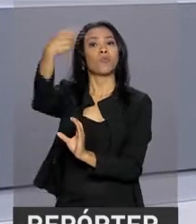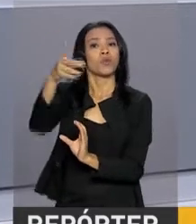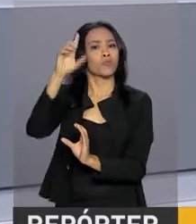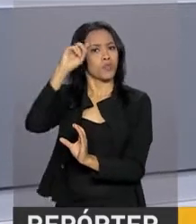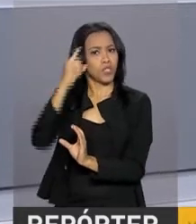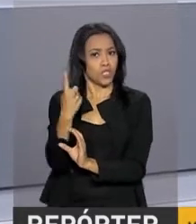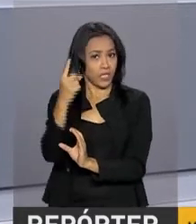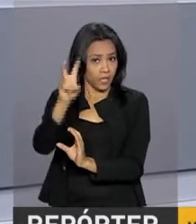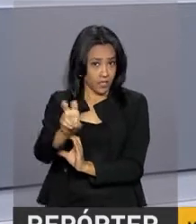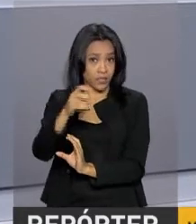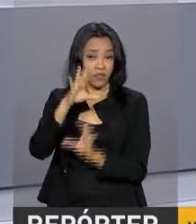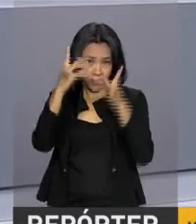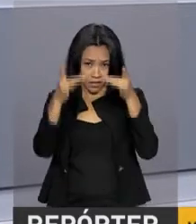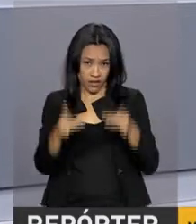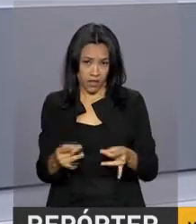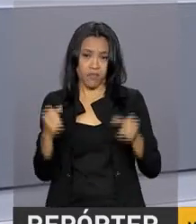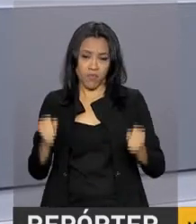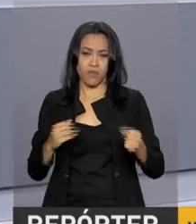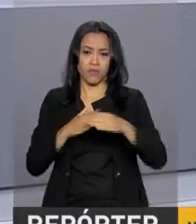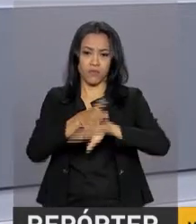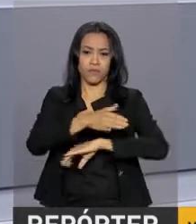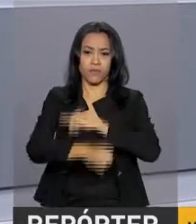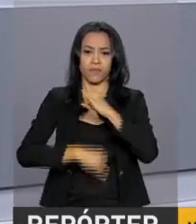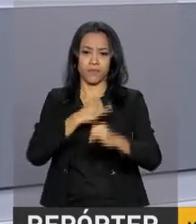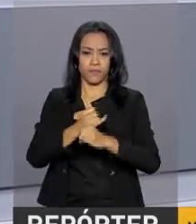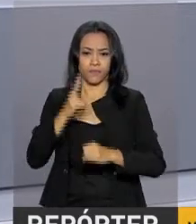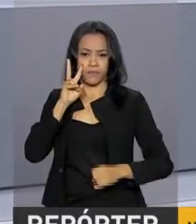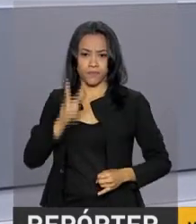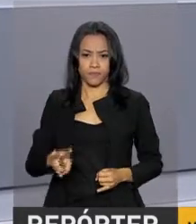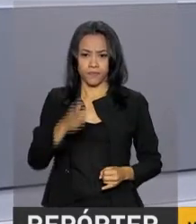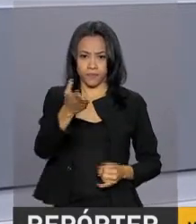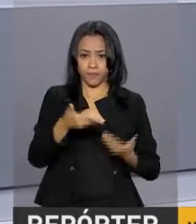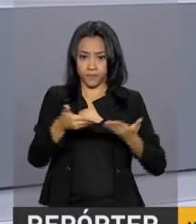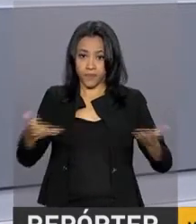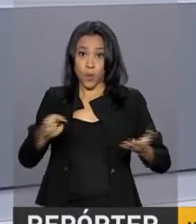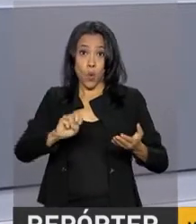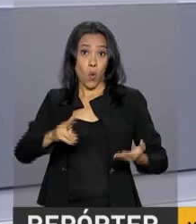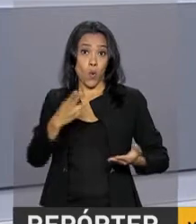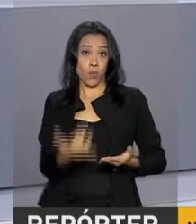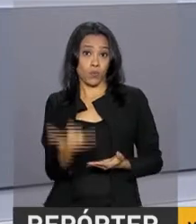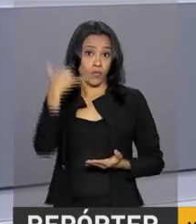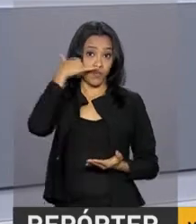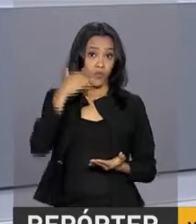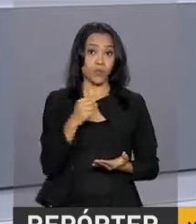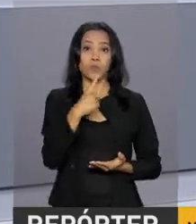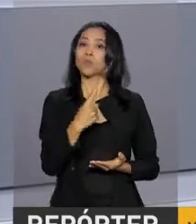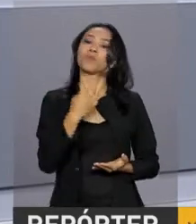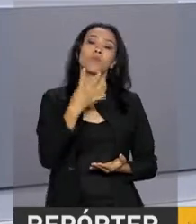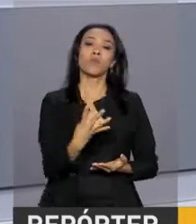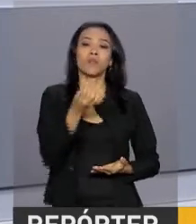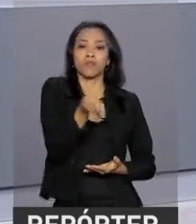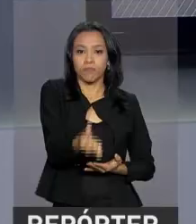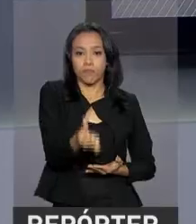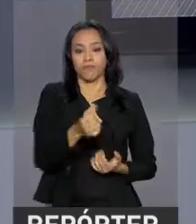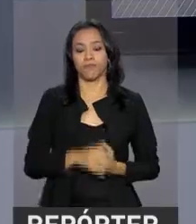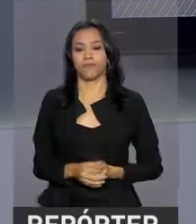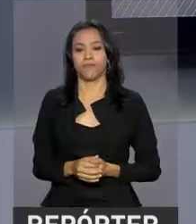em receita.fazenda.gov.br ou pelo receitafone no número 146